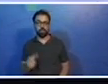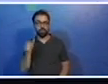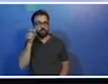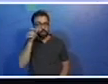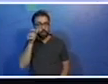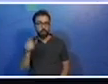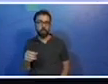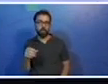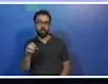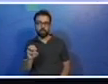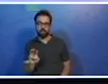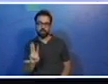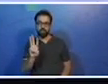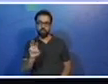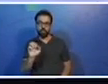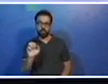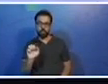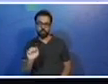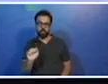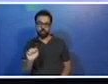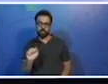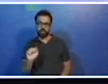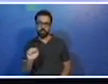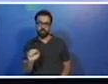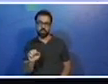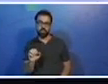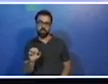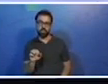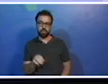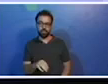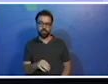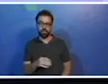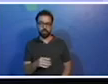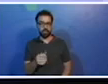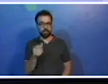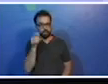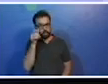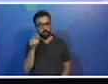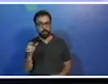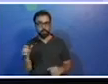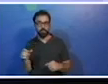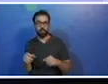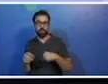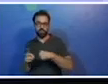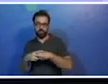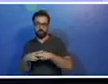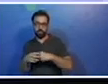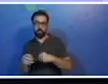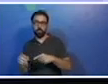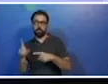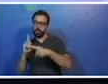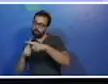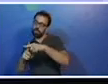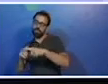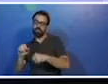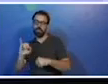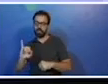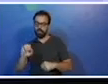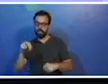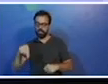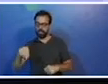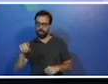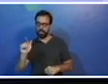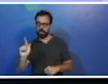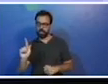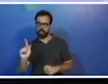o verbo ver, assistir, tá? Ela está, aí eu coloco o ing. Assistindo. Watching.